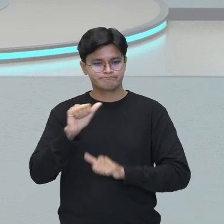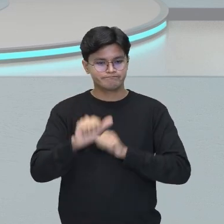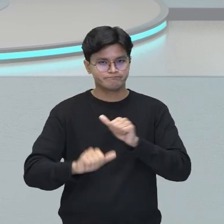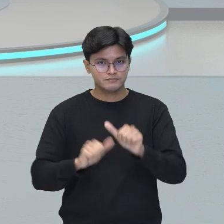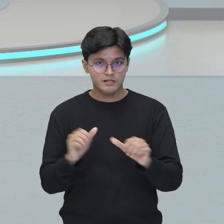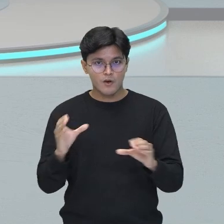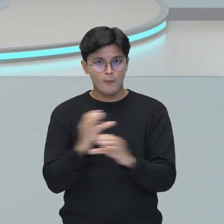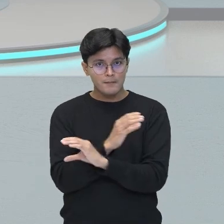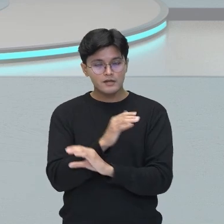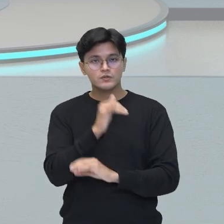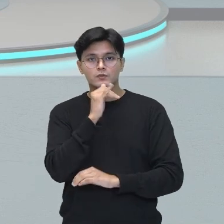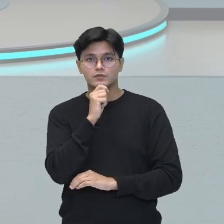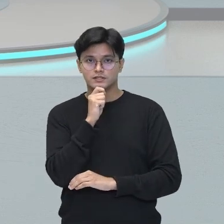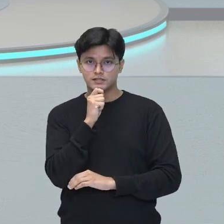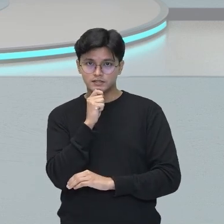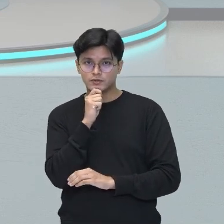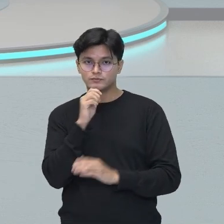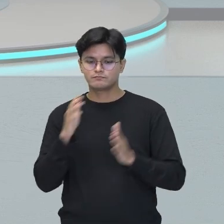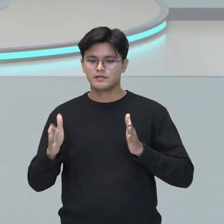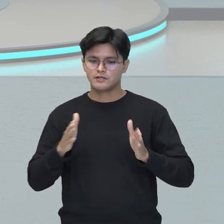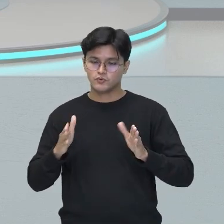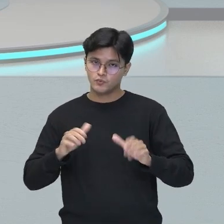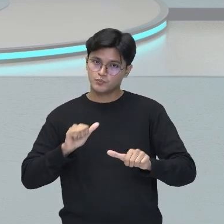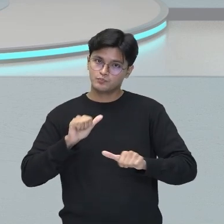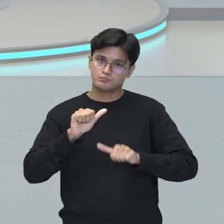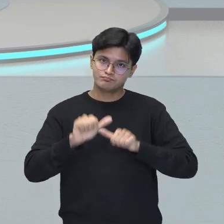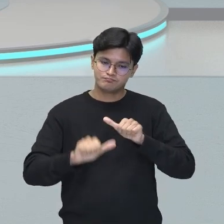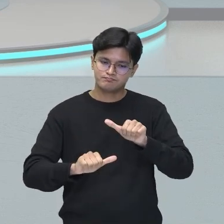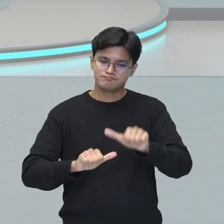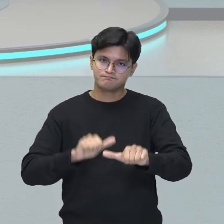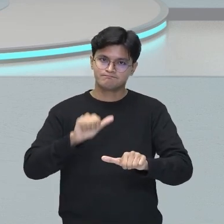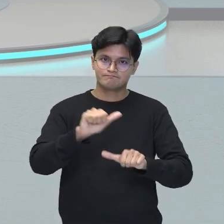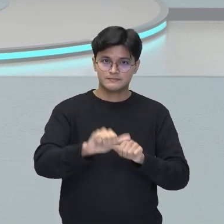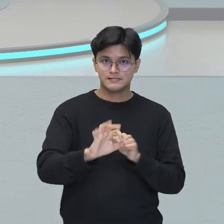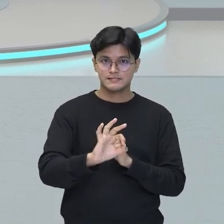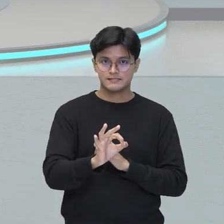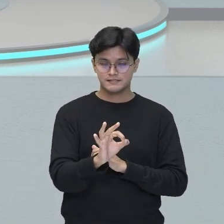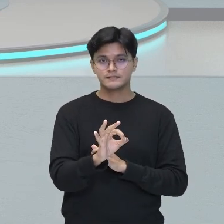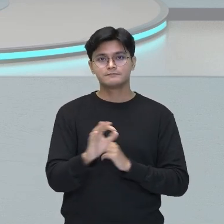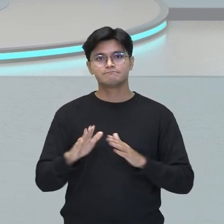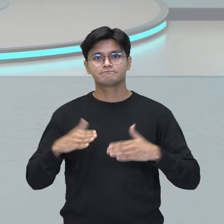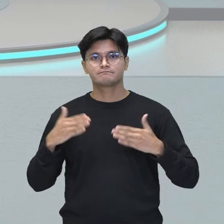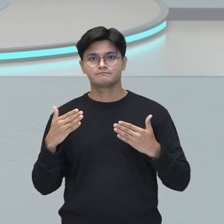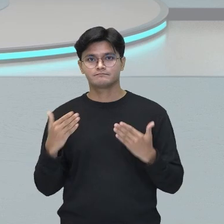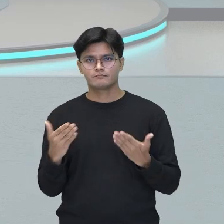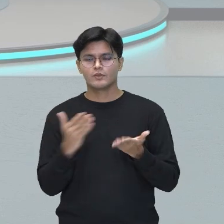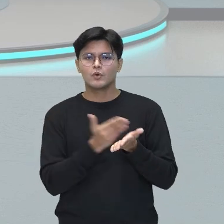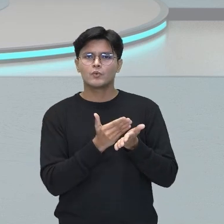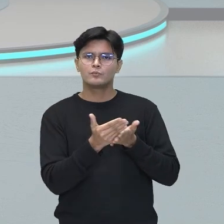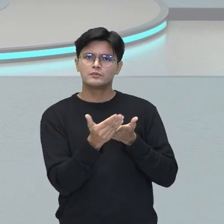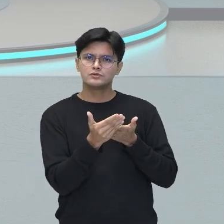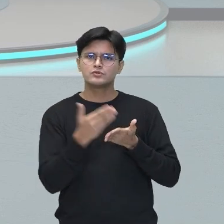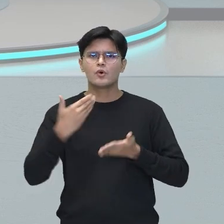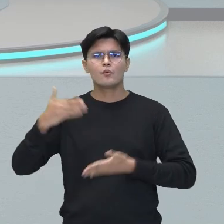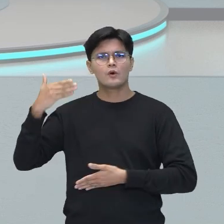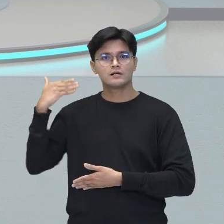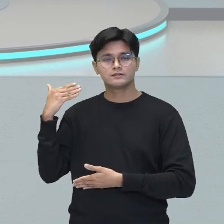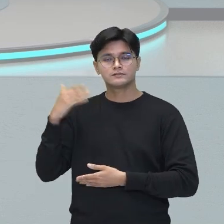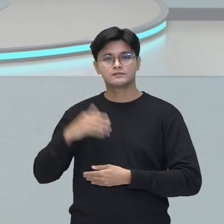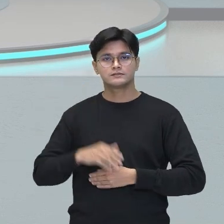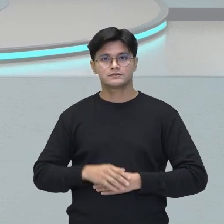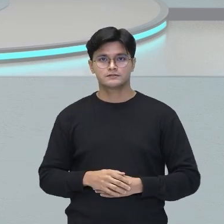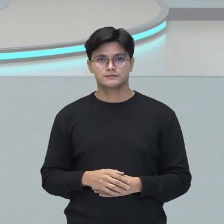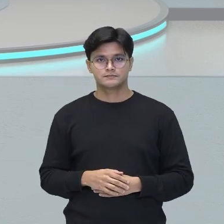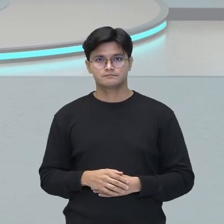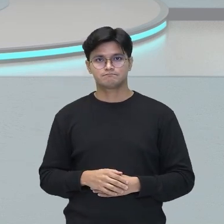tá passando de um movimento para outro então quando foi que iniciou com a nomeação